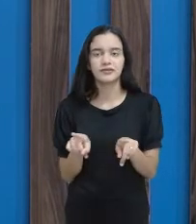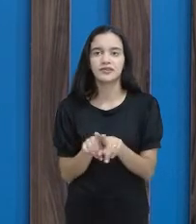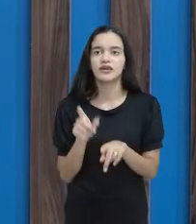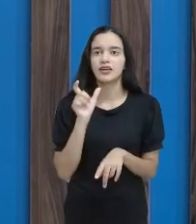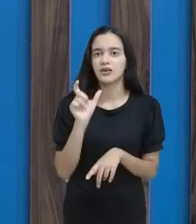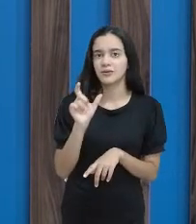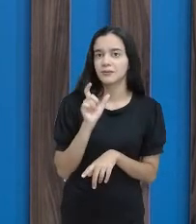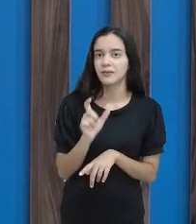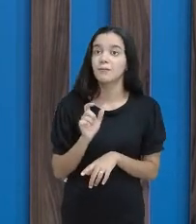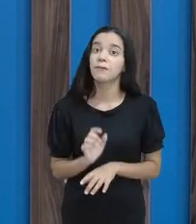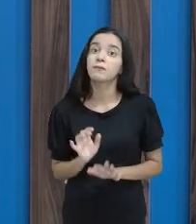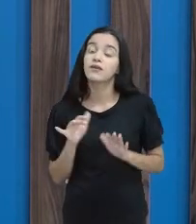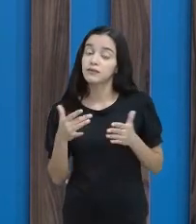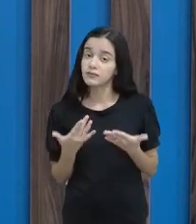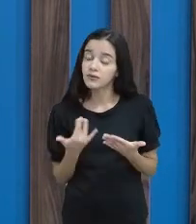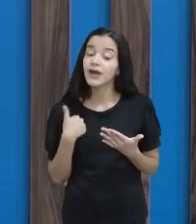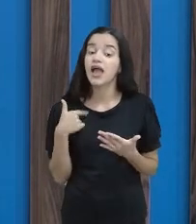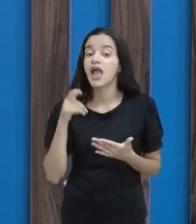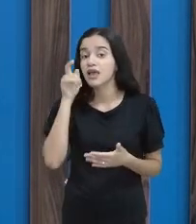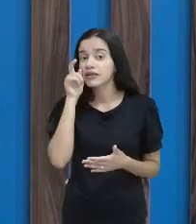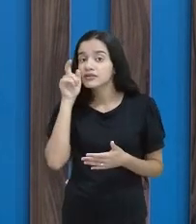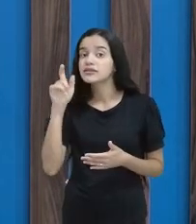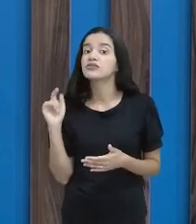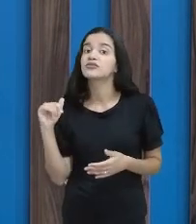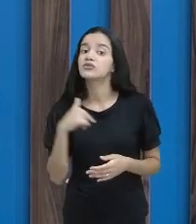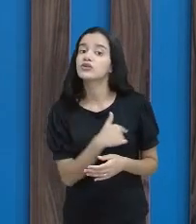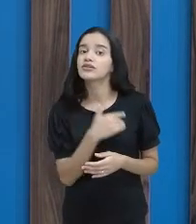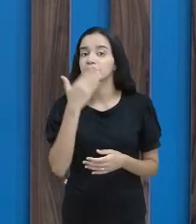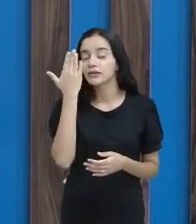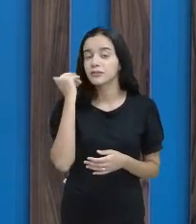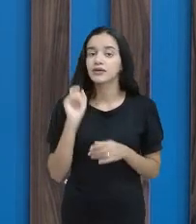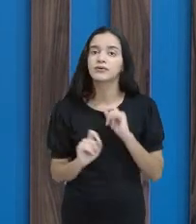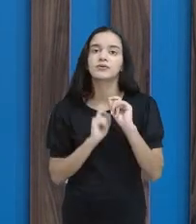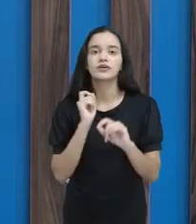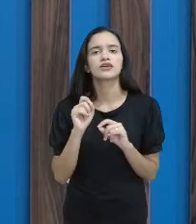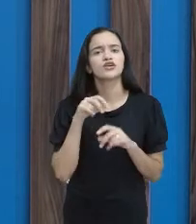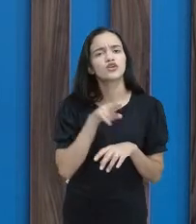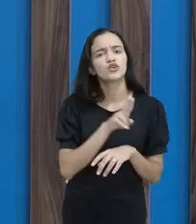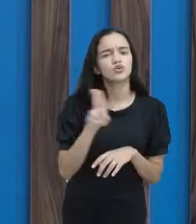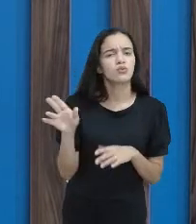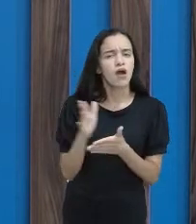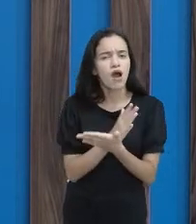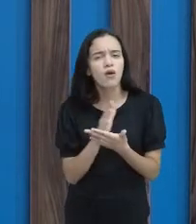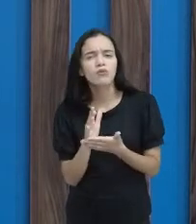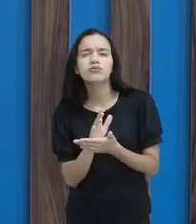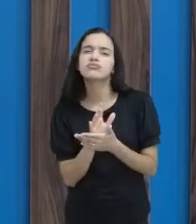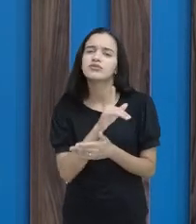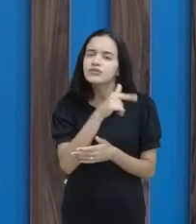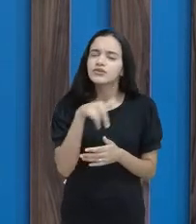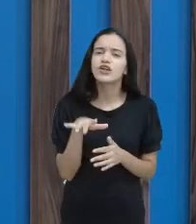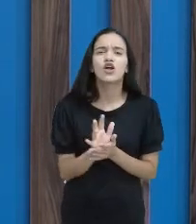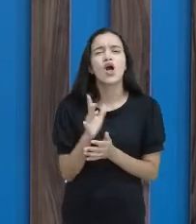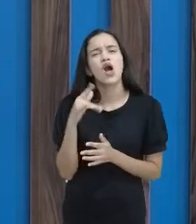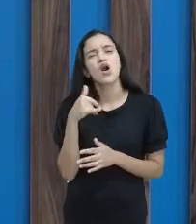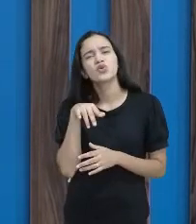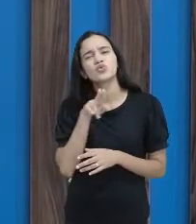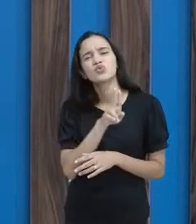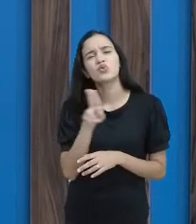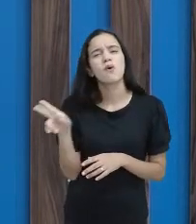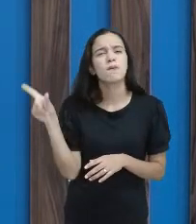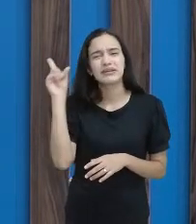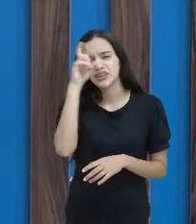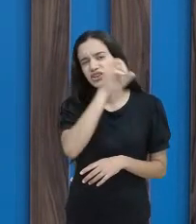seu nome. Então, é interessante a gente saber, né, que esses nomes, alguns de vocês vão dizer, que nome tão difícil, que